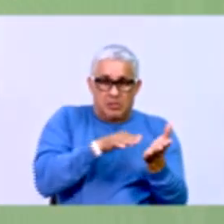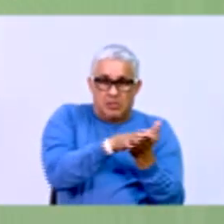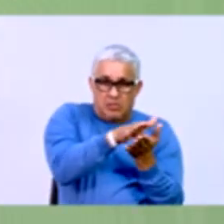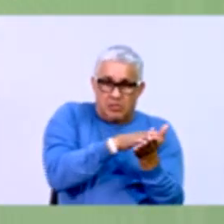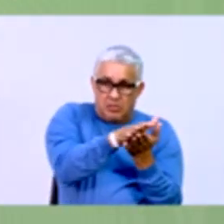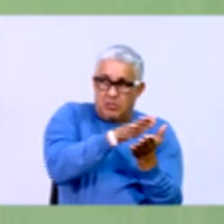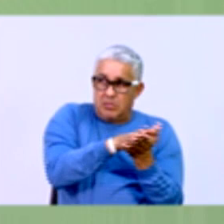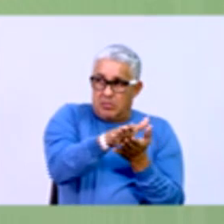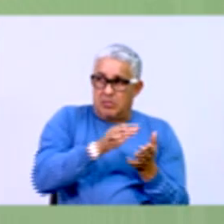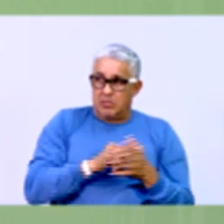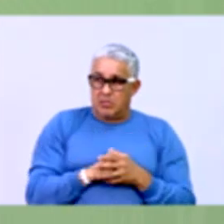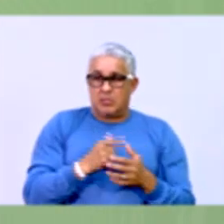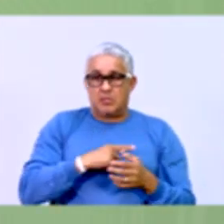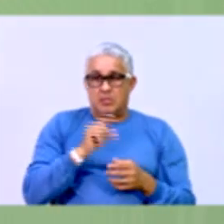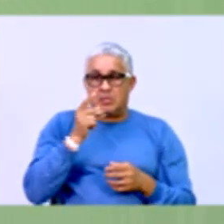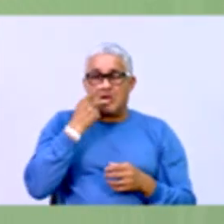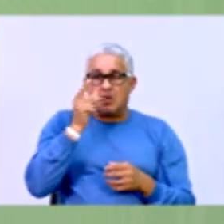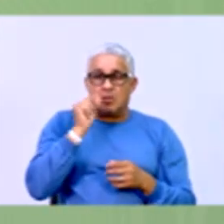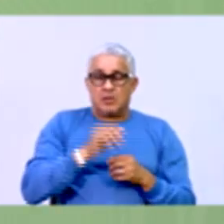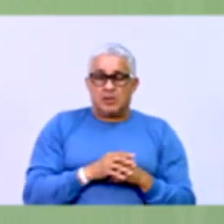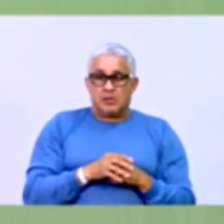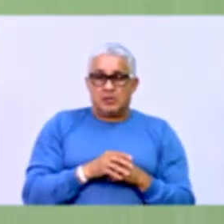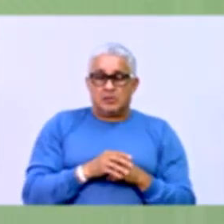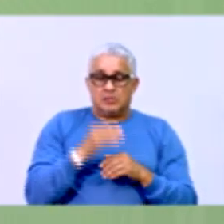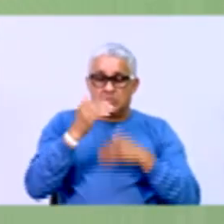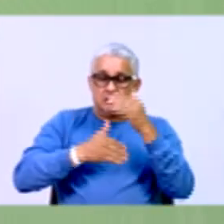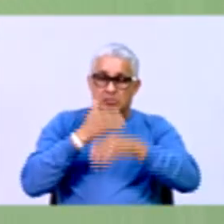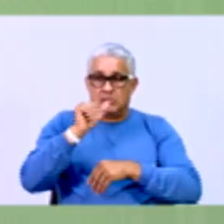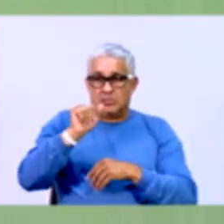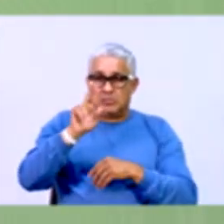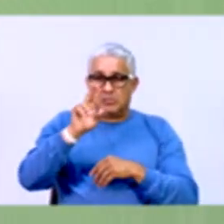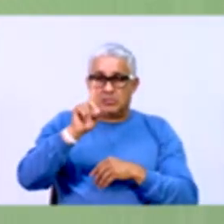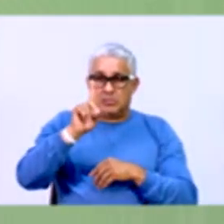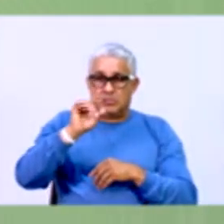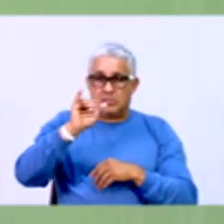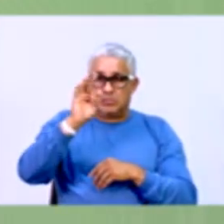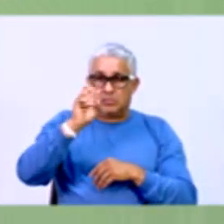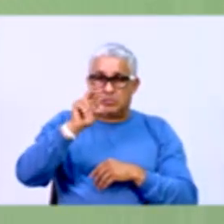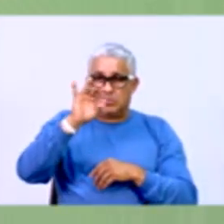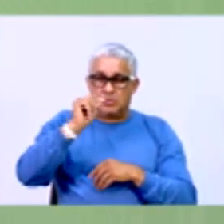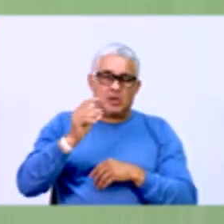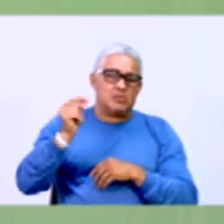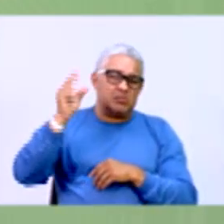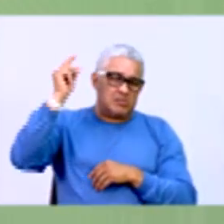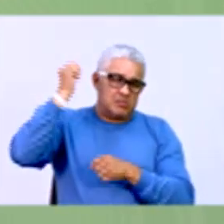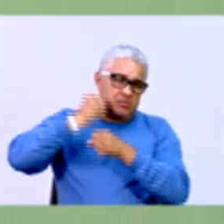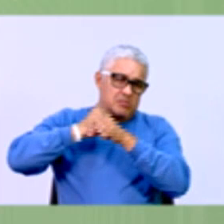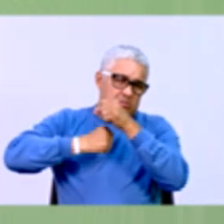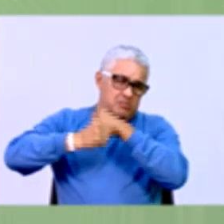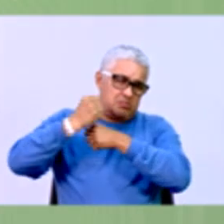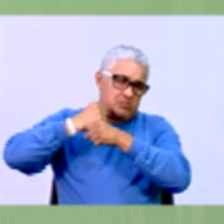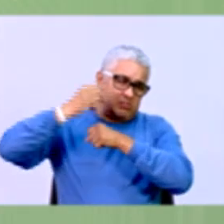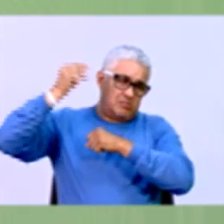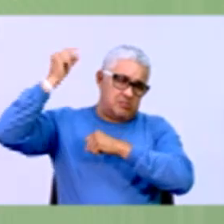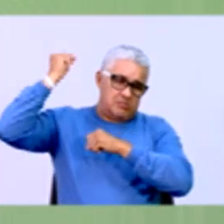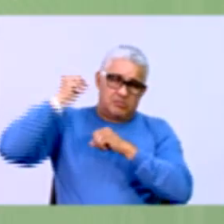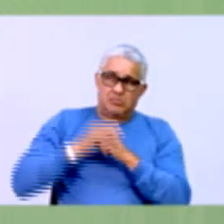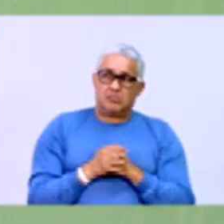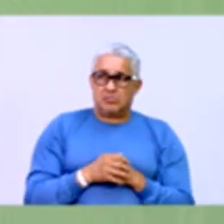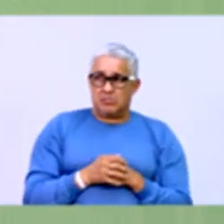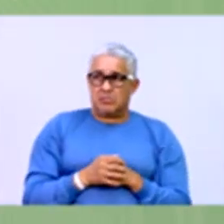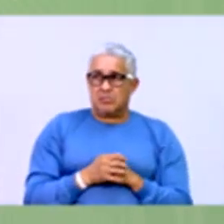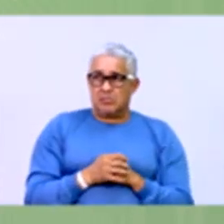Então, nós estamos falando dos processos de auditoria que aconteciam há alguns anos atrás, em que